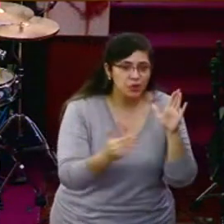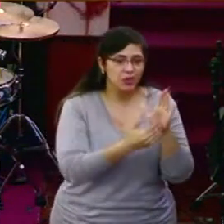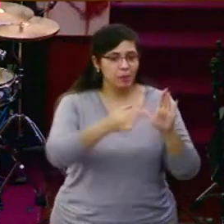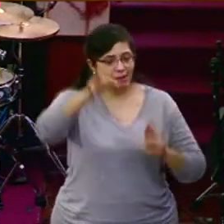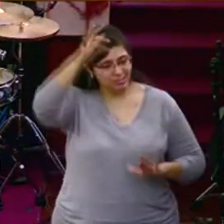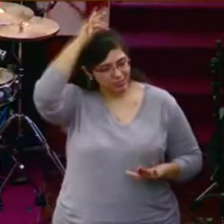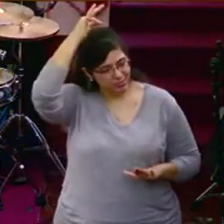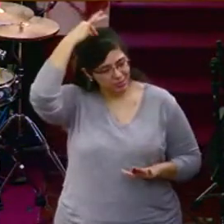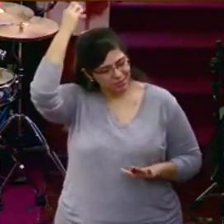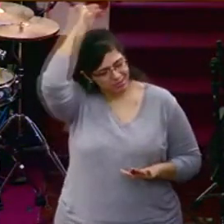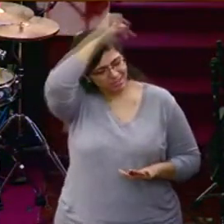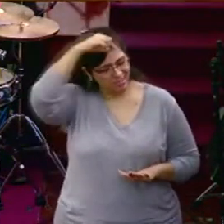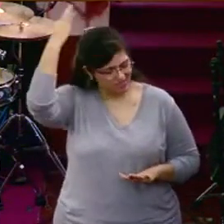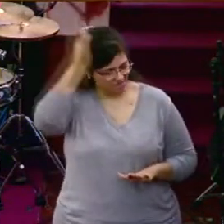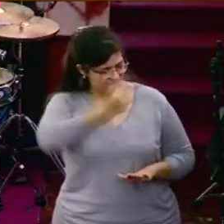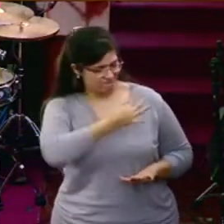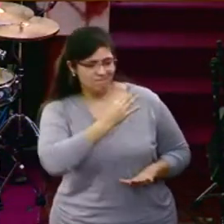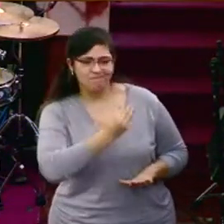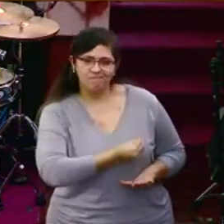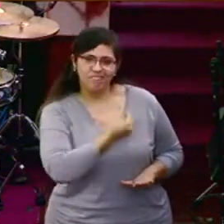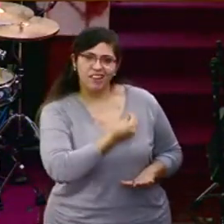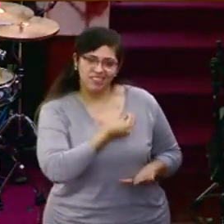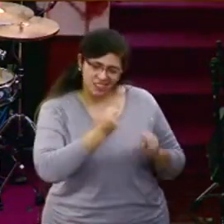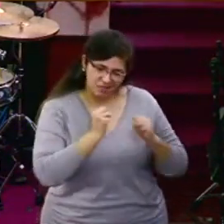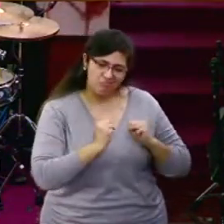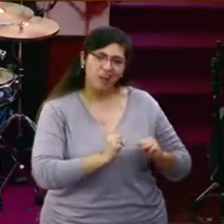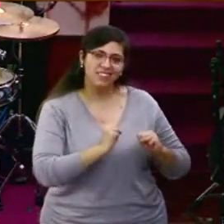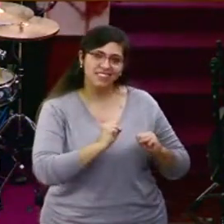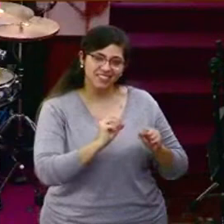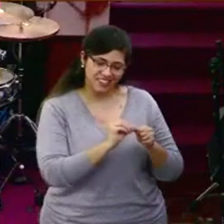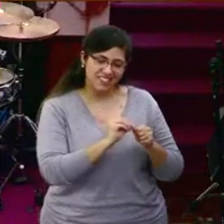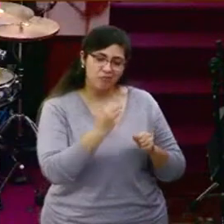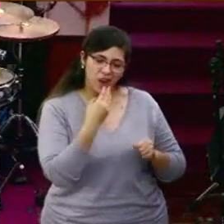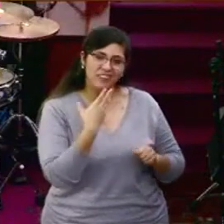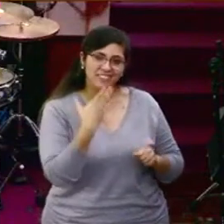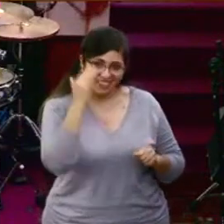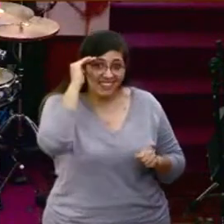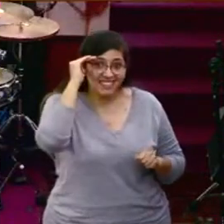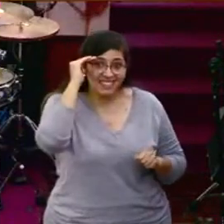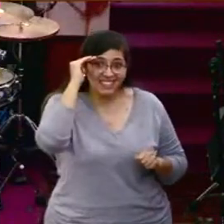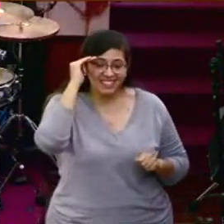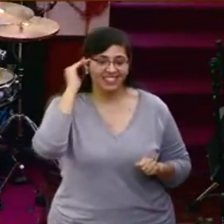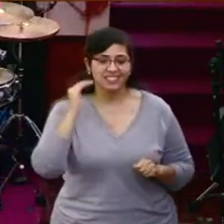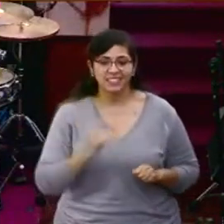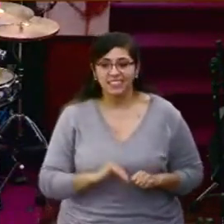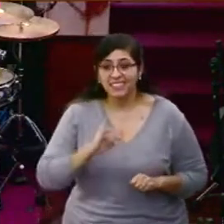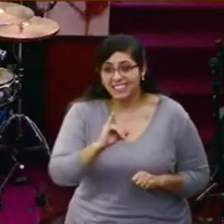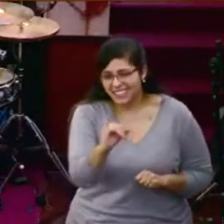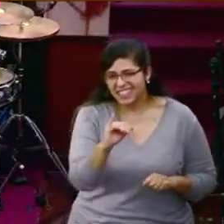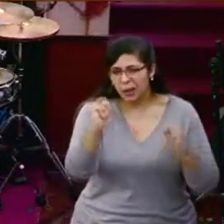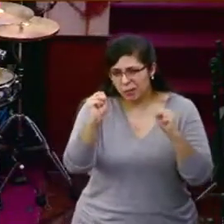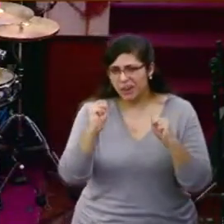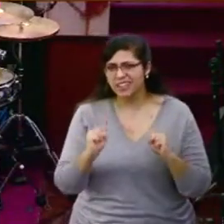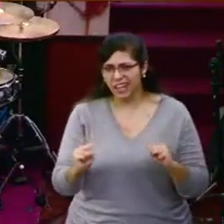espírito santo esse é o que está na condição de ferro se podemos fazer